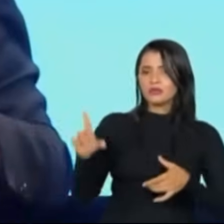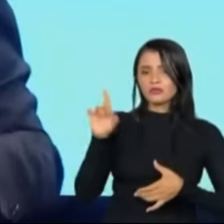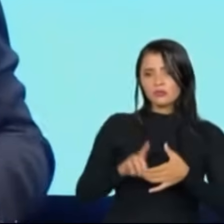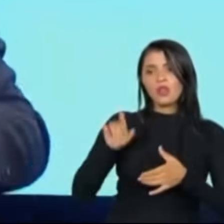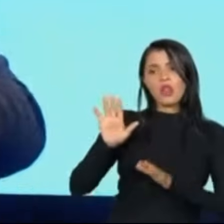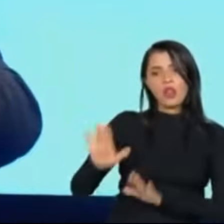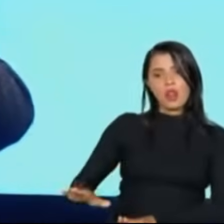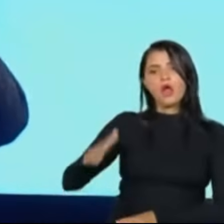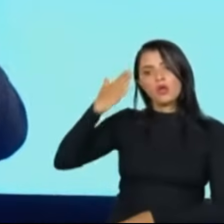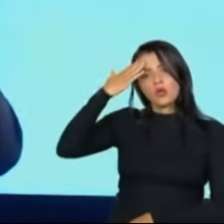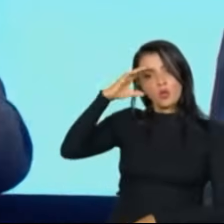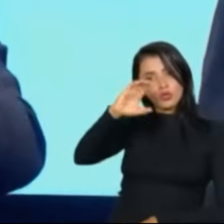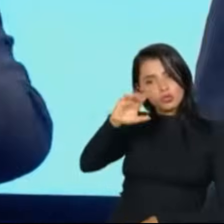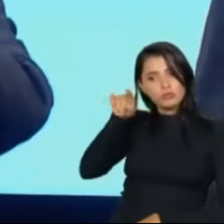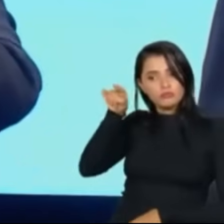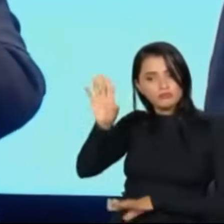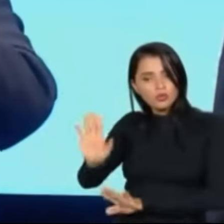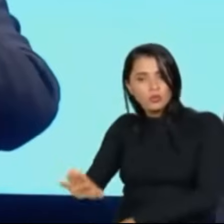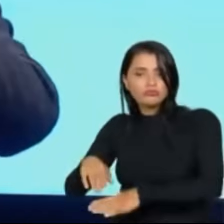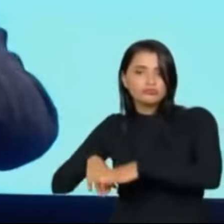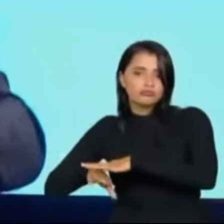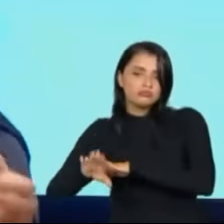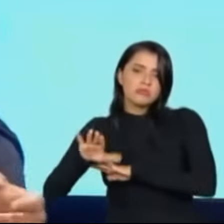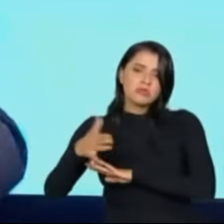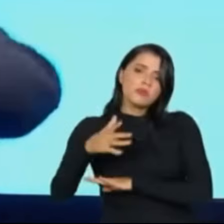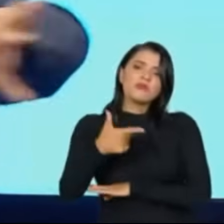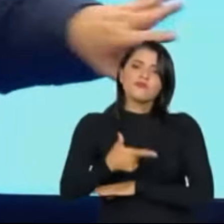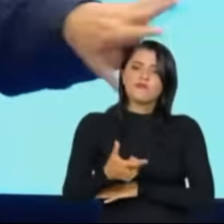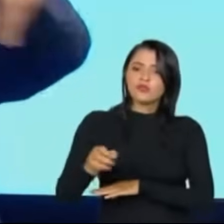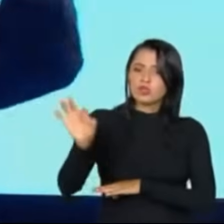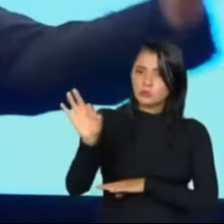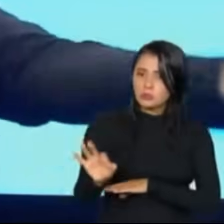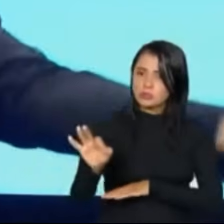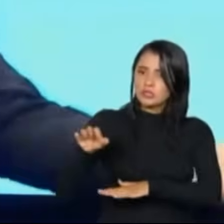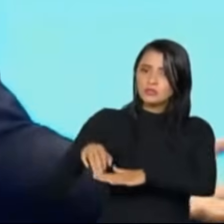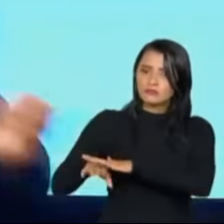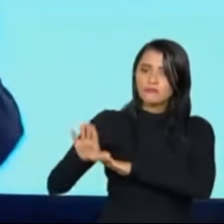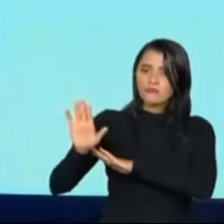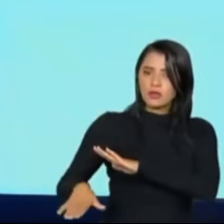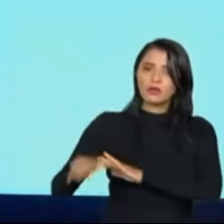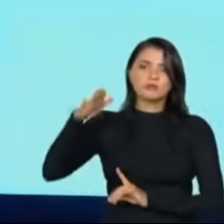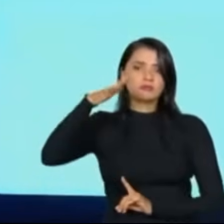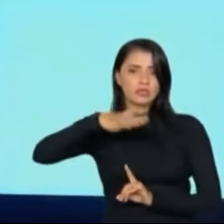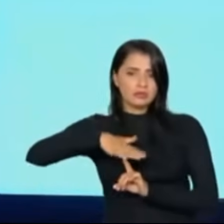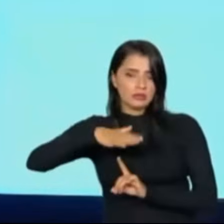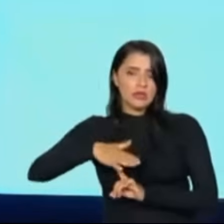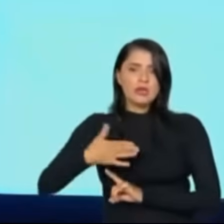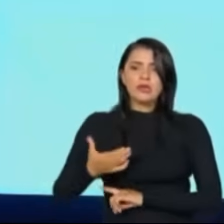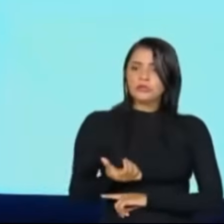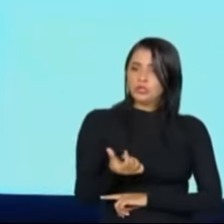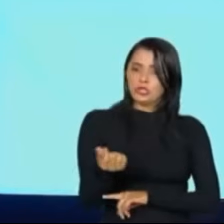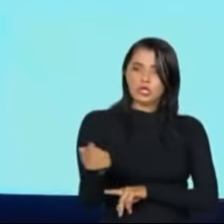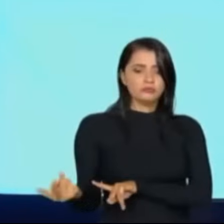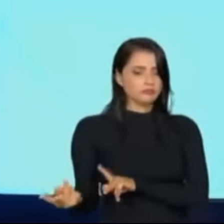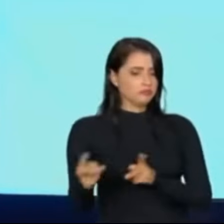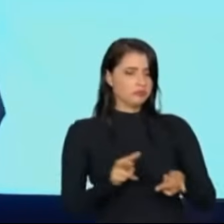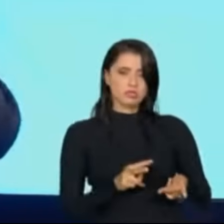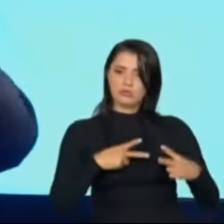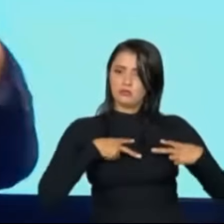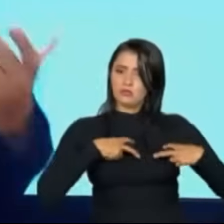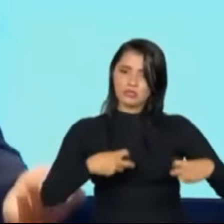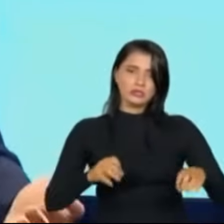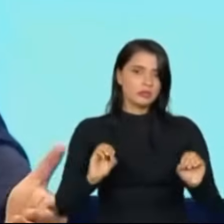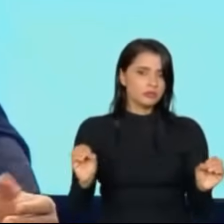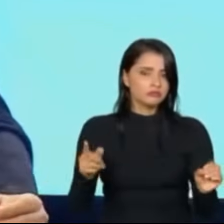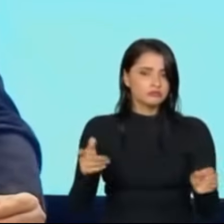em Curitiba, houve uma reserva de aproximadamente 20% para ficar no Paraná, que esse dinheiro não foi repassado à